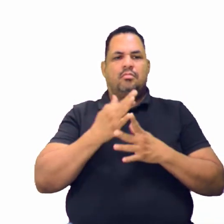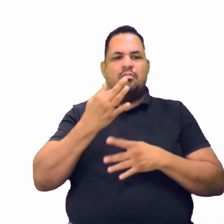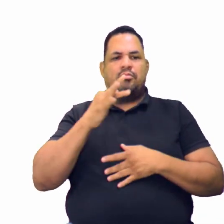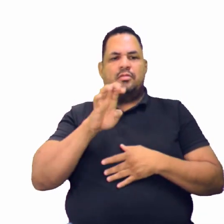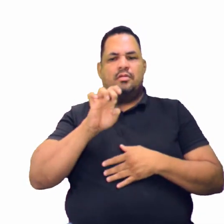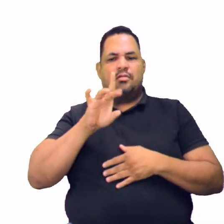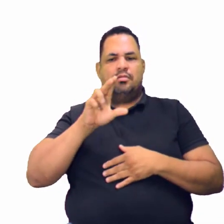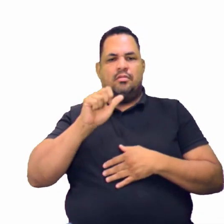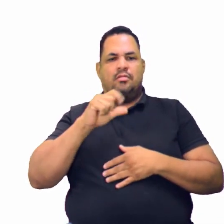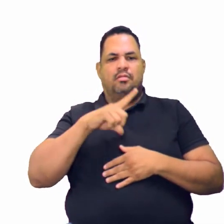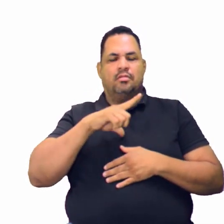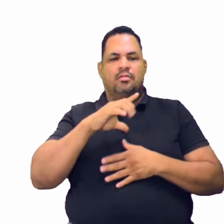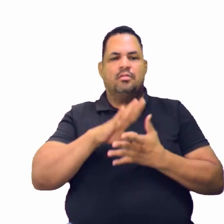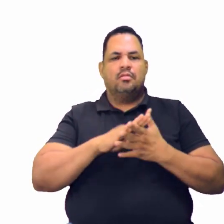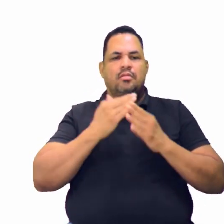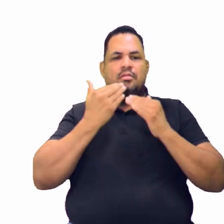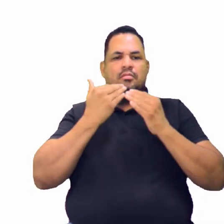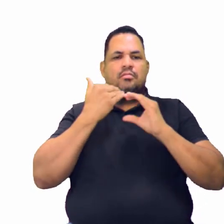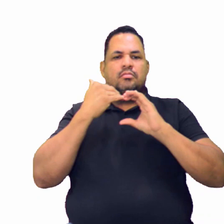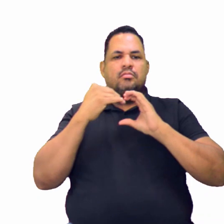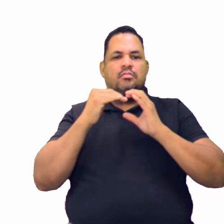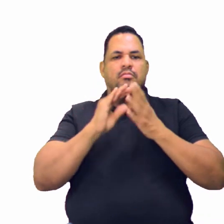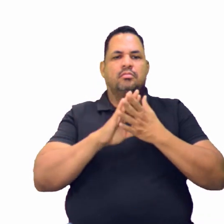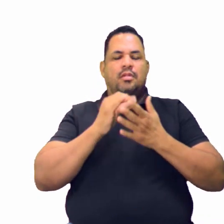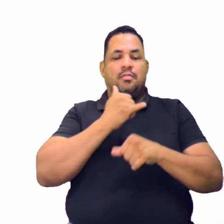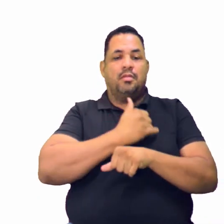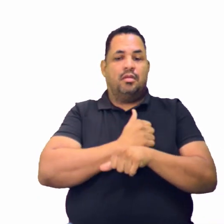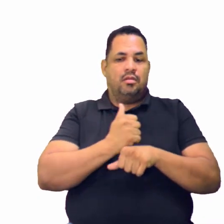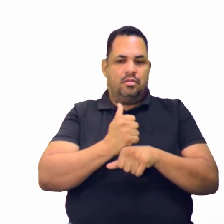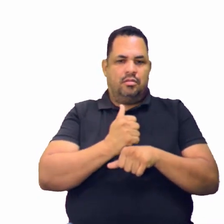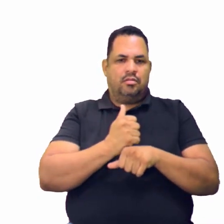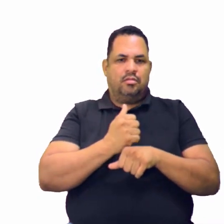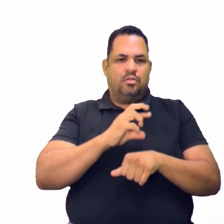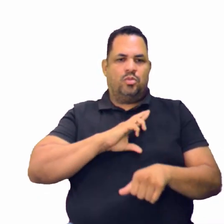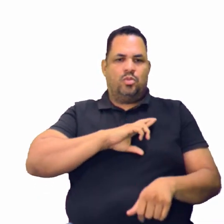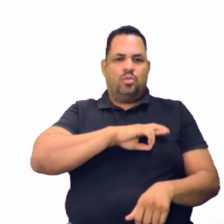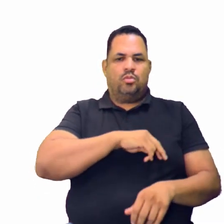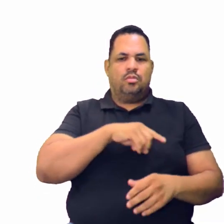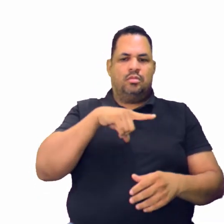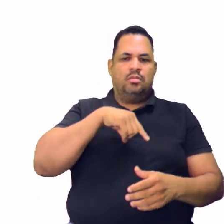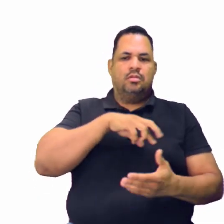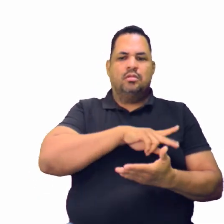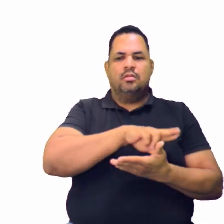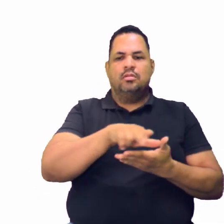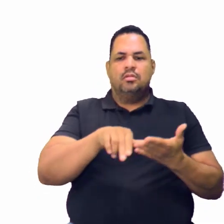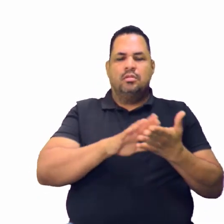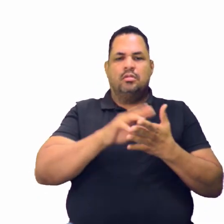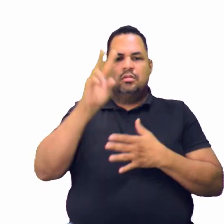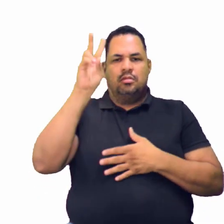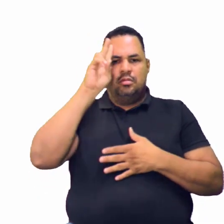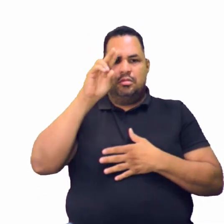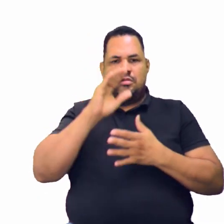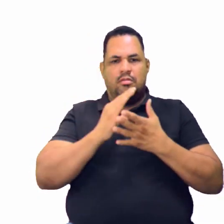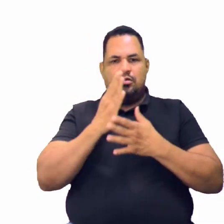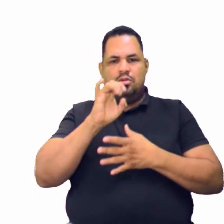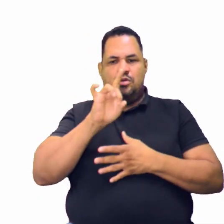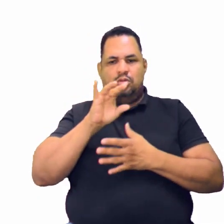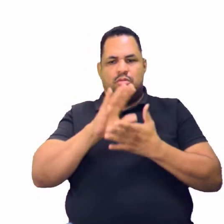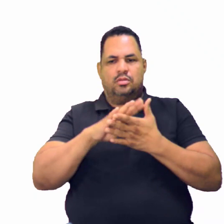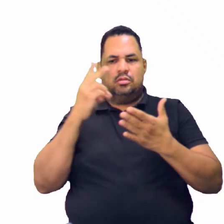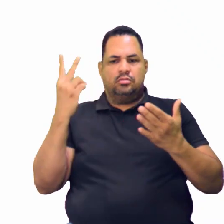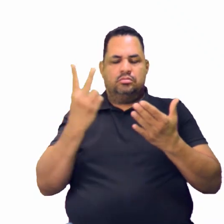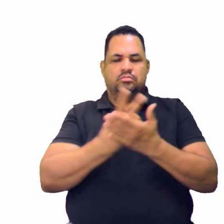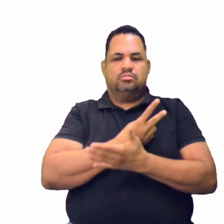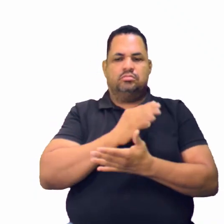que é mensagem de cunho moral. Romance envolve várias tramas. O conto, acontecimento